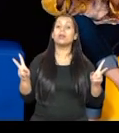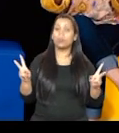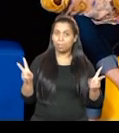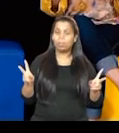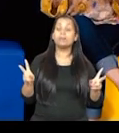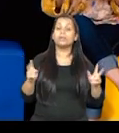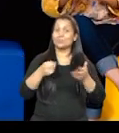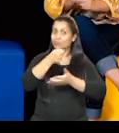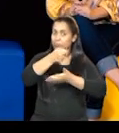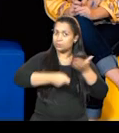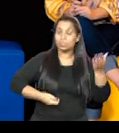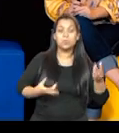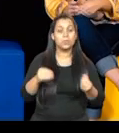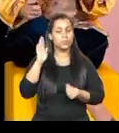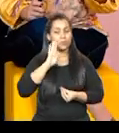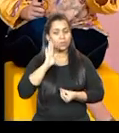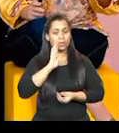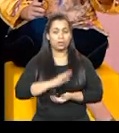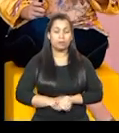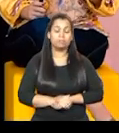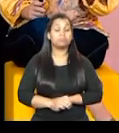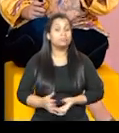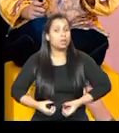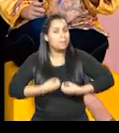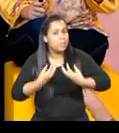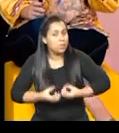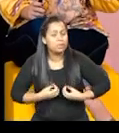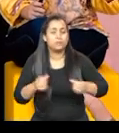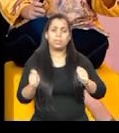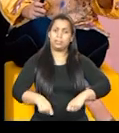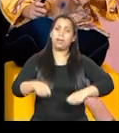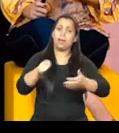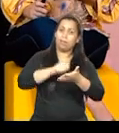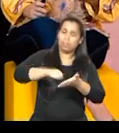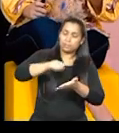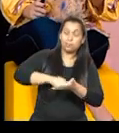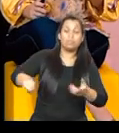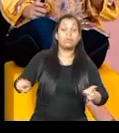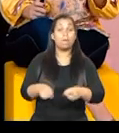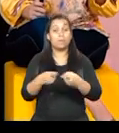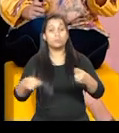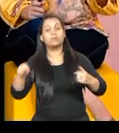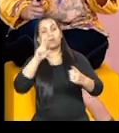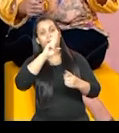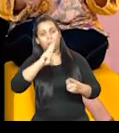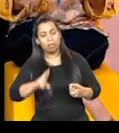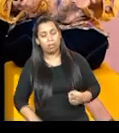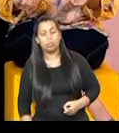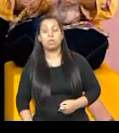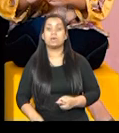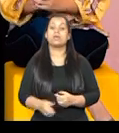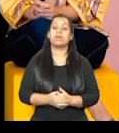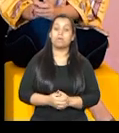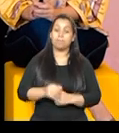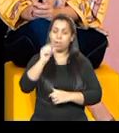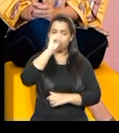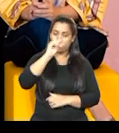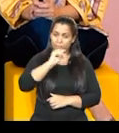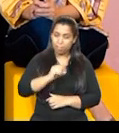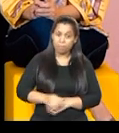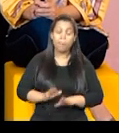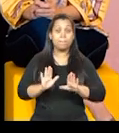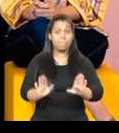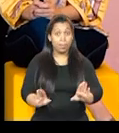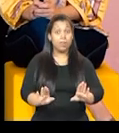de texto super divertido. Uma poesia pode ser escrita com a musicalidade da rima, em versos e estrofes, mas o que